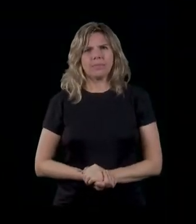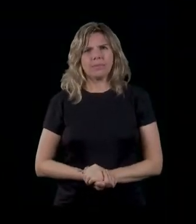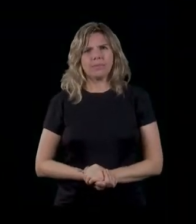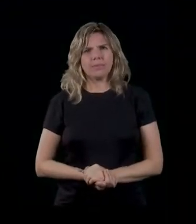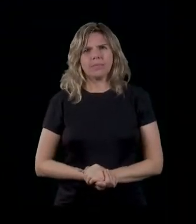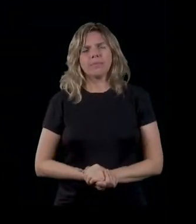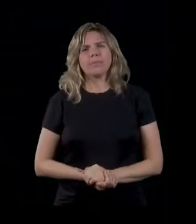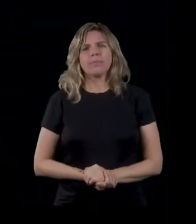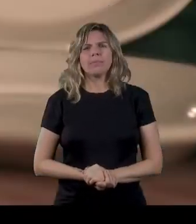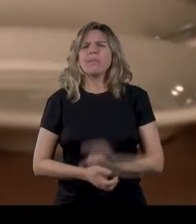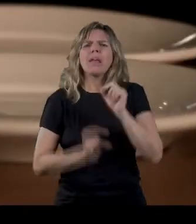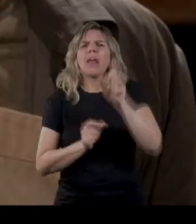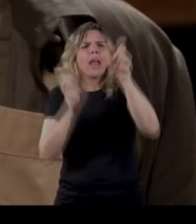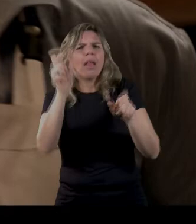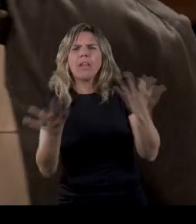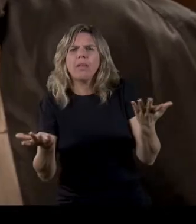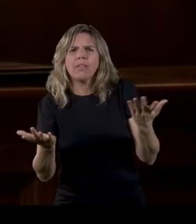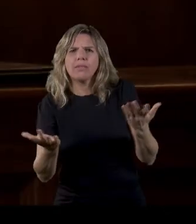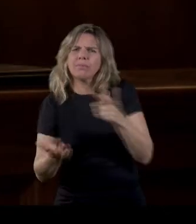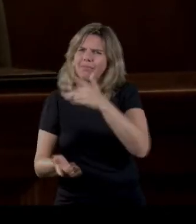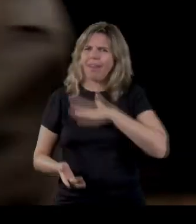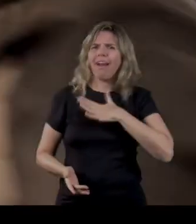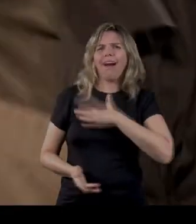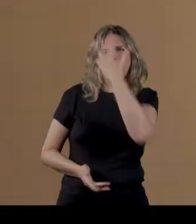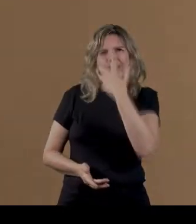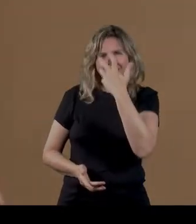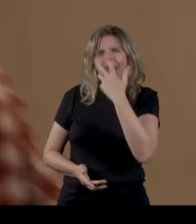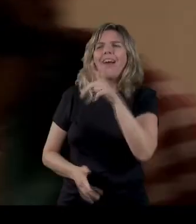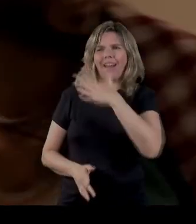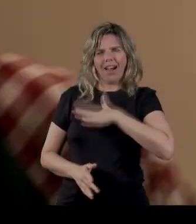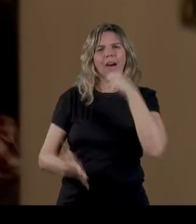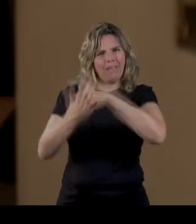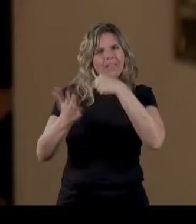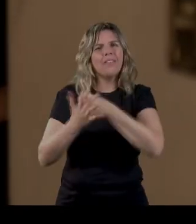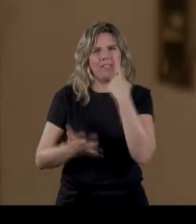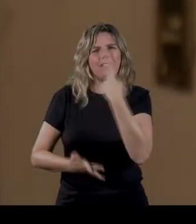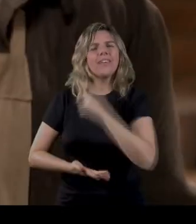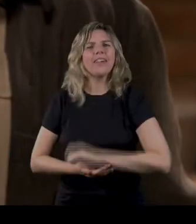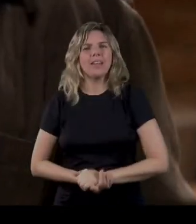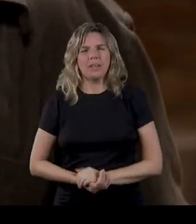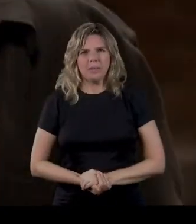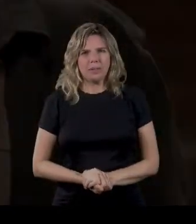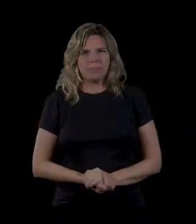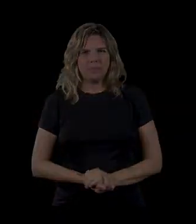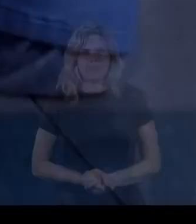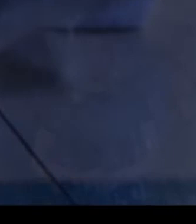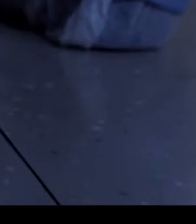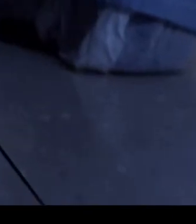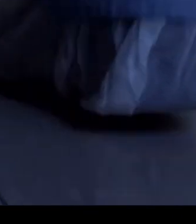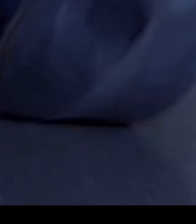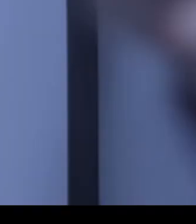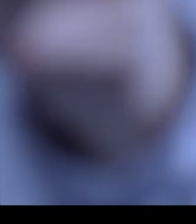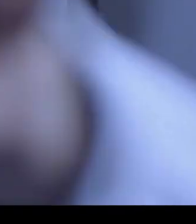olhos. Quem são vocês? Puxa um toalha com pratos. Nós, Seguido. O que vai ser, tá, Seguido? Eu vou te ver. No restaurante, Vitório se esquiva assustado.